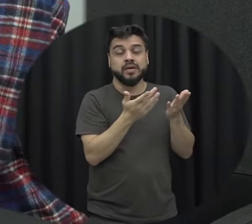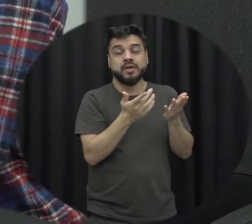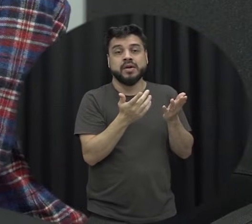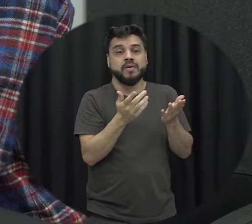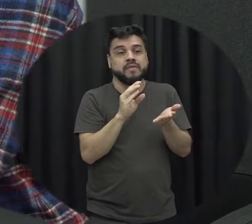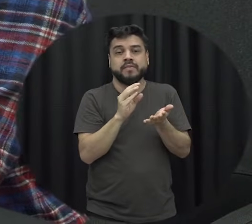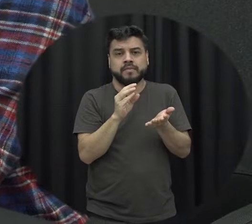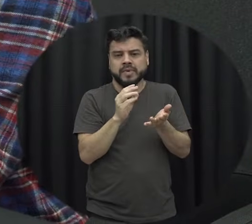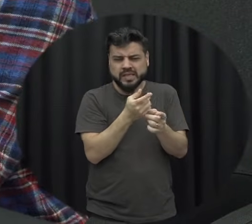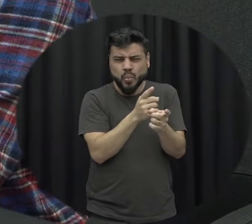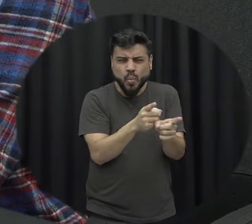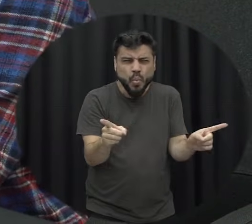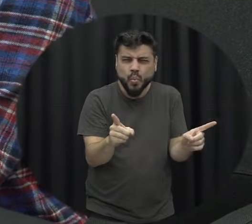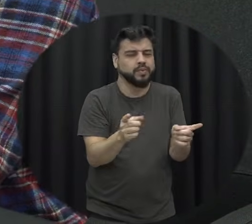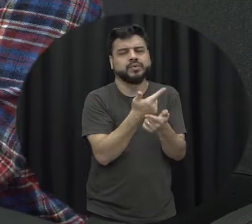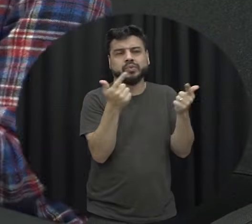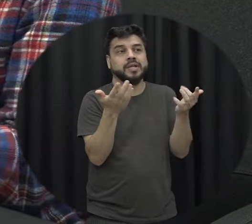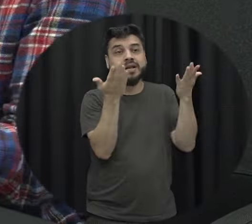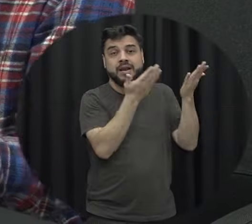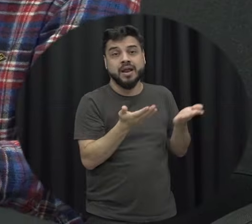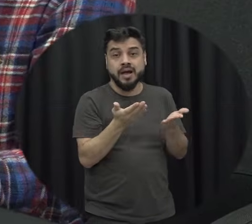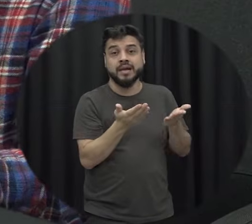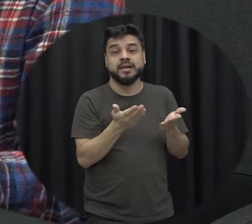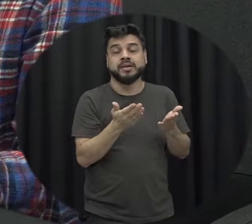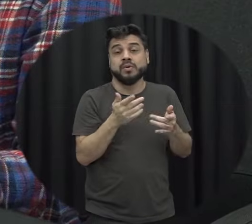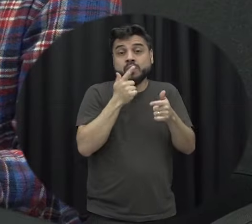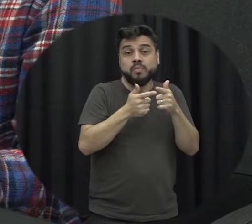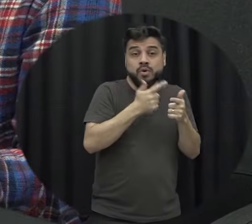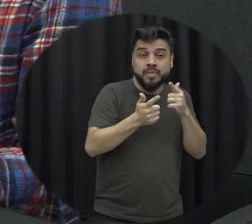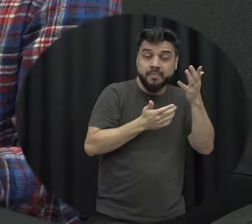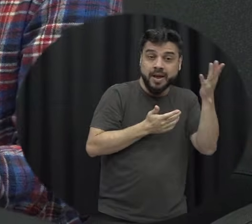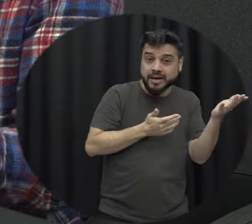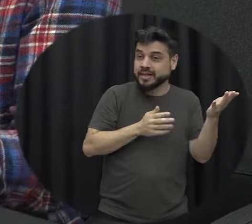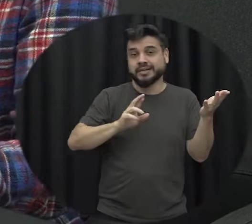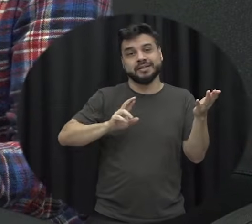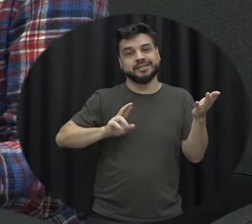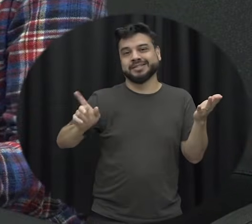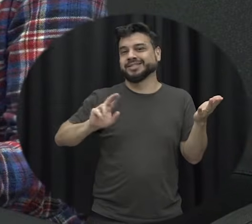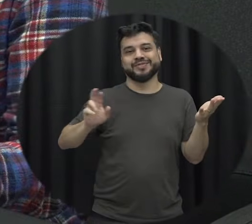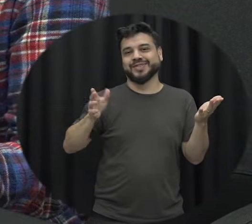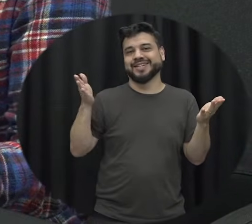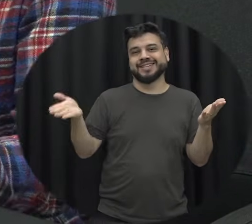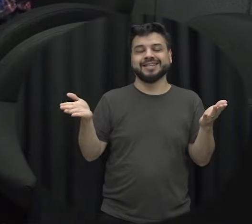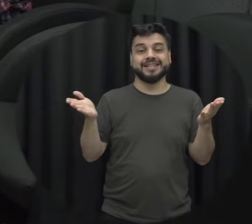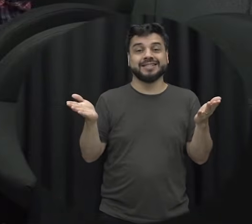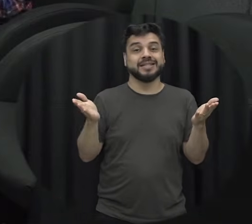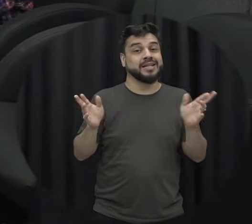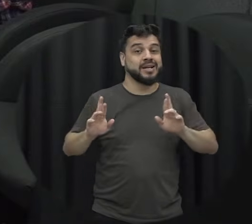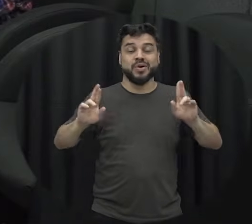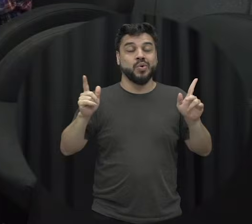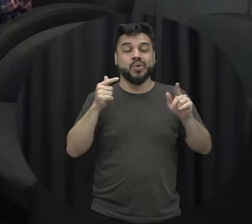regiões desérticas como daquela forma, talvez os problemas que eles tinham eram problemas de outra natureza, né,